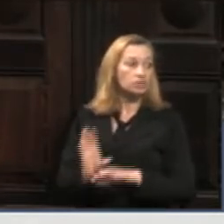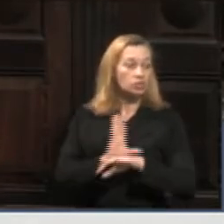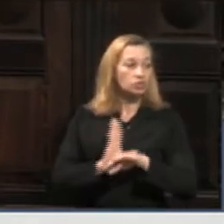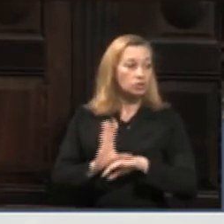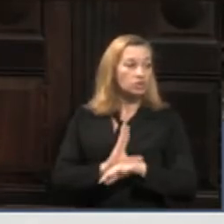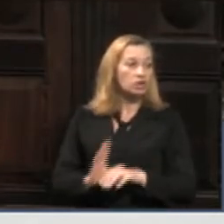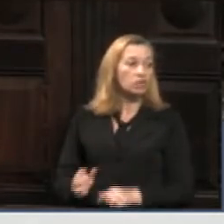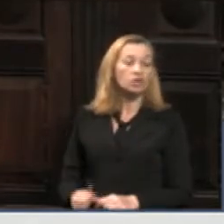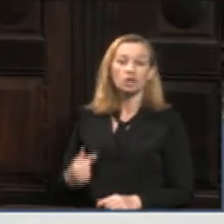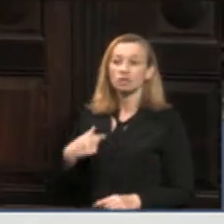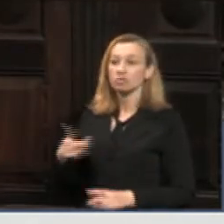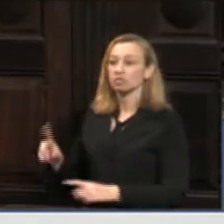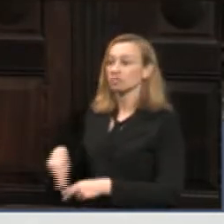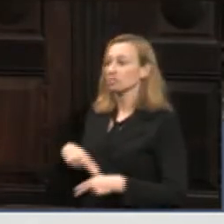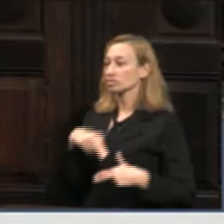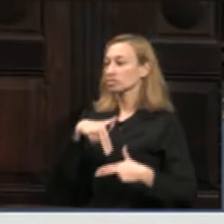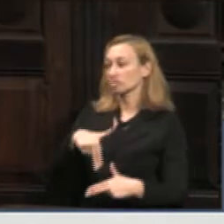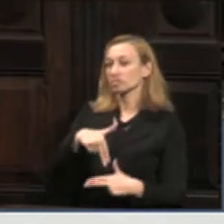senhor presidente,